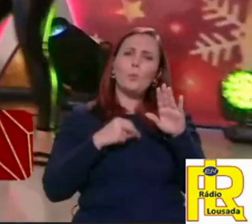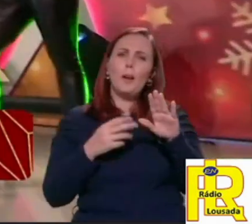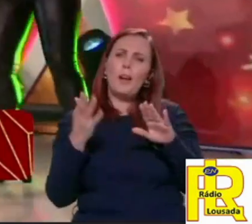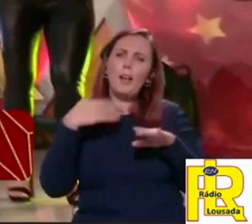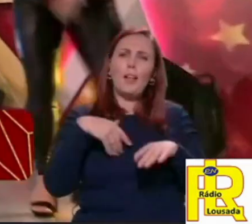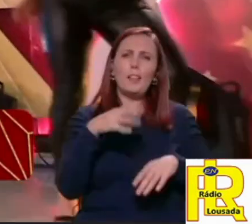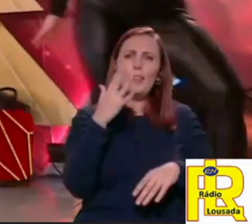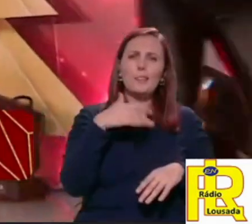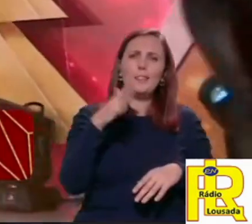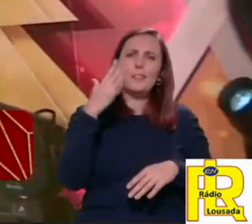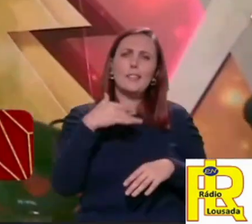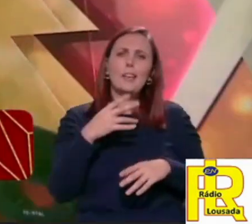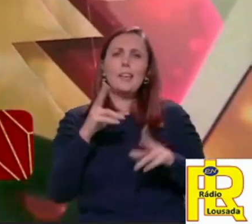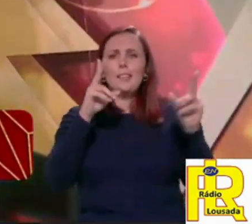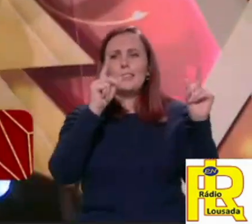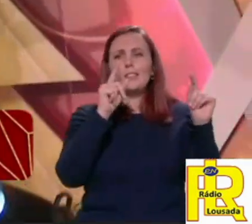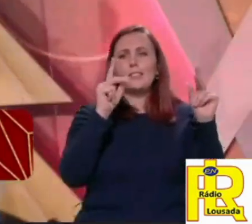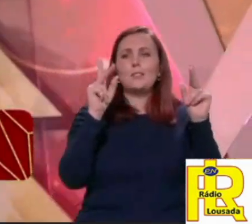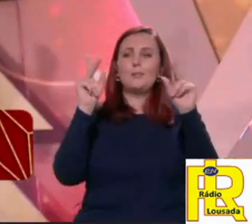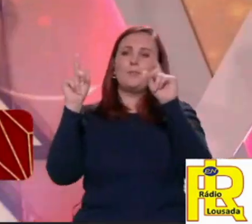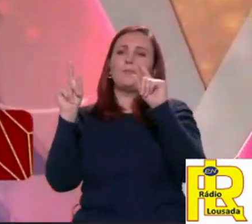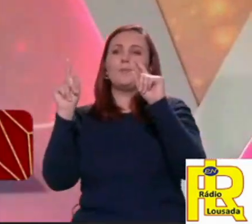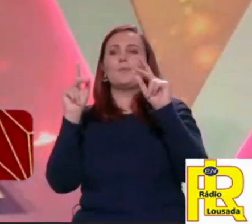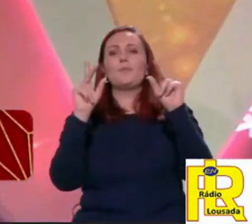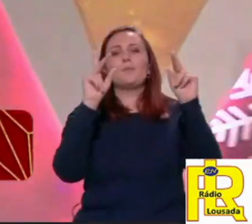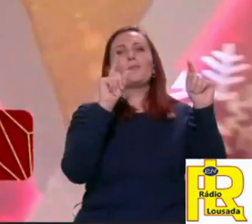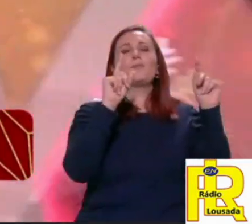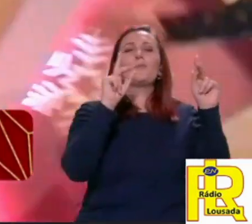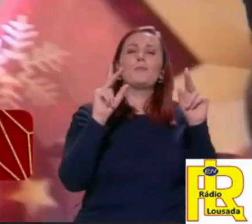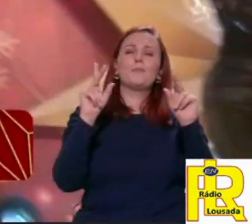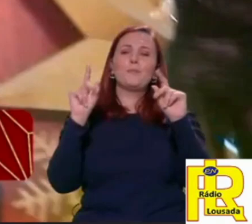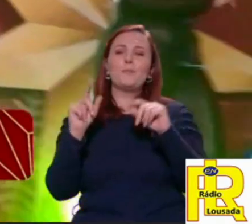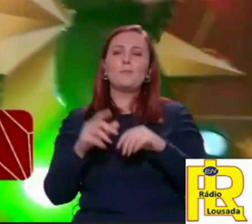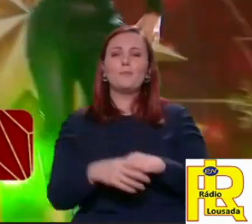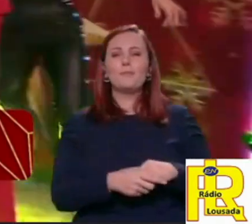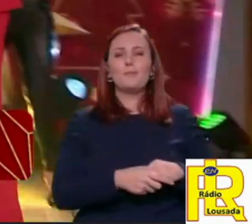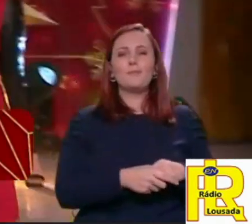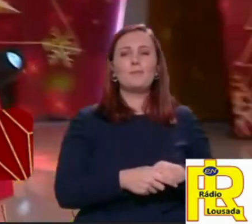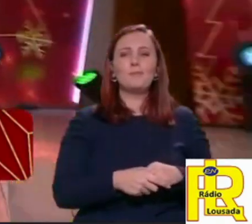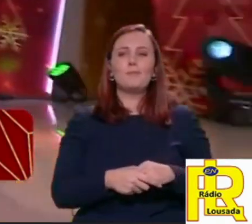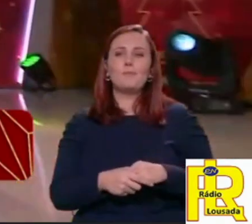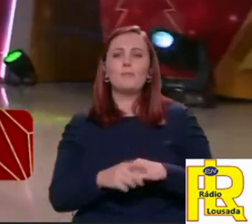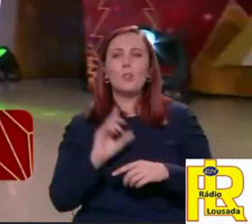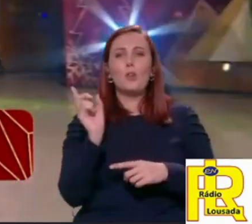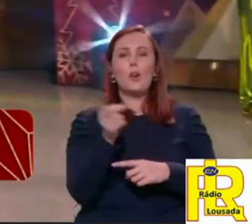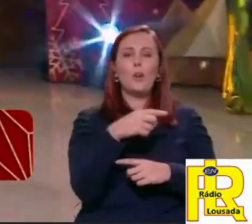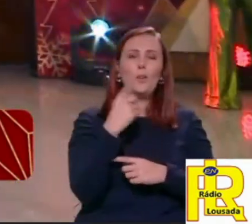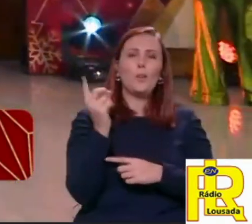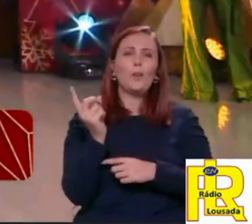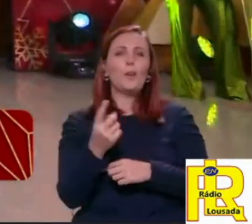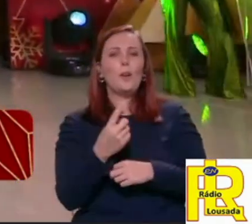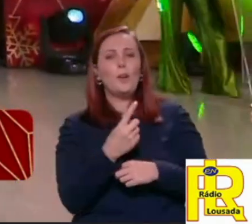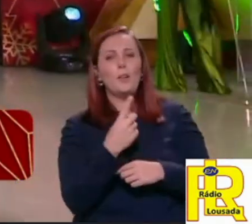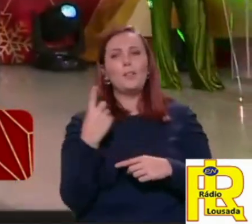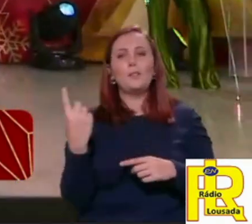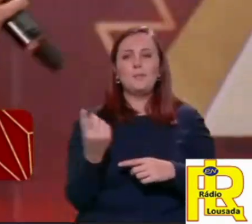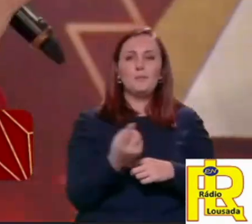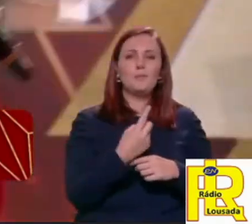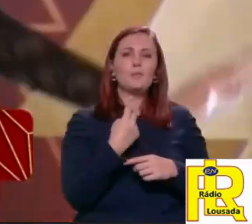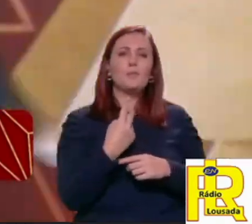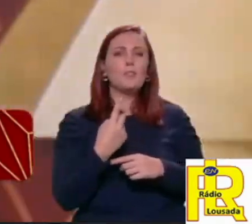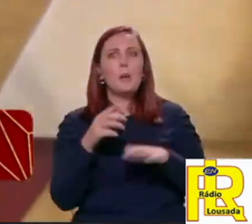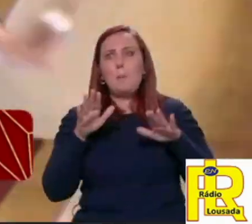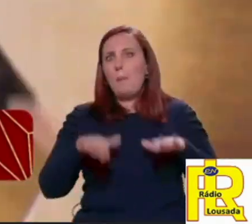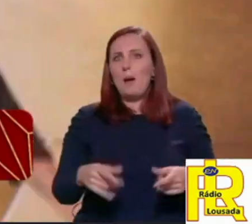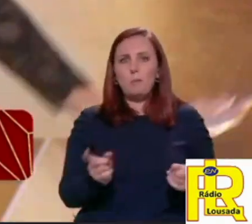cantar e danar este manh r roda roda roda roda